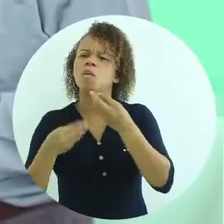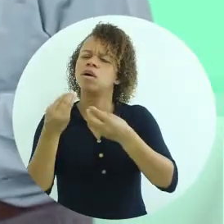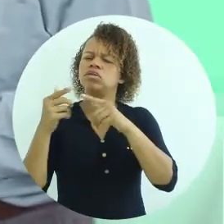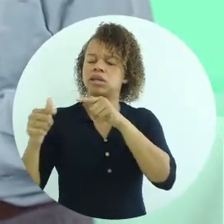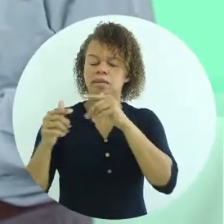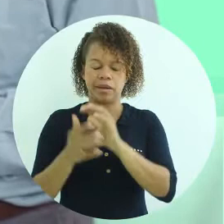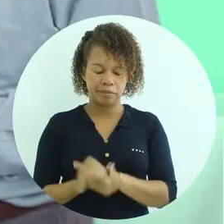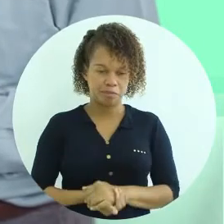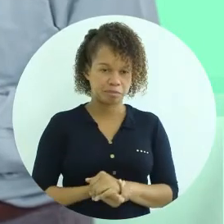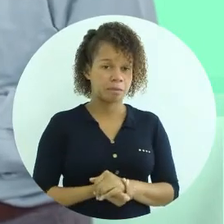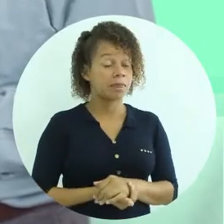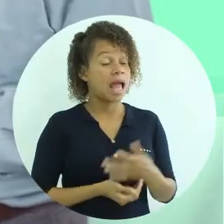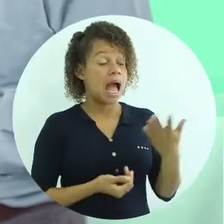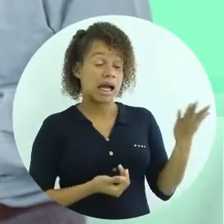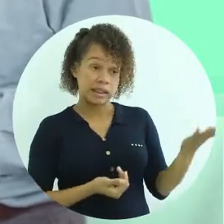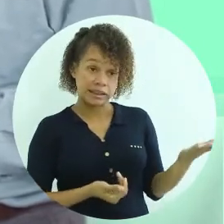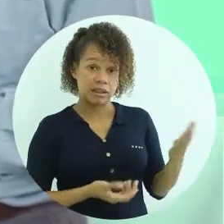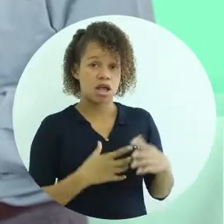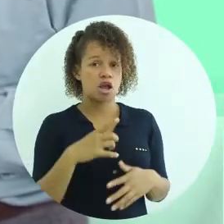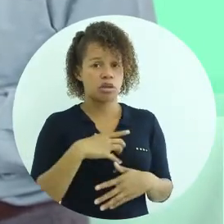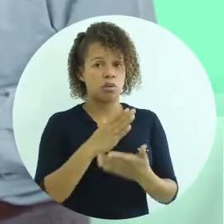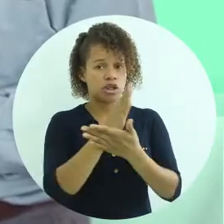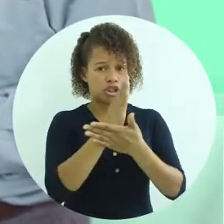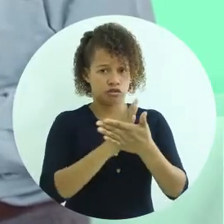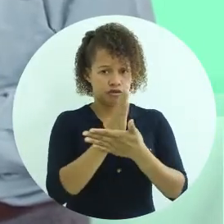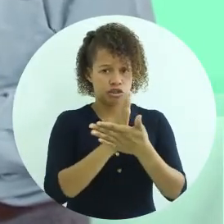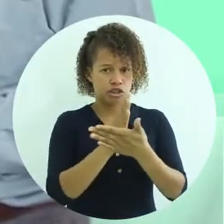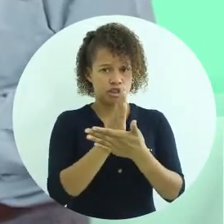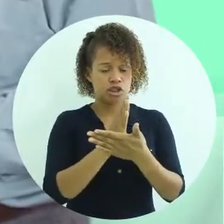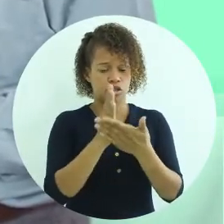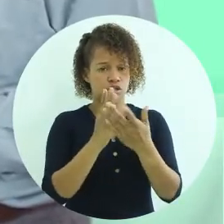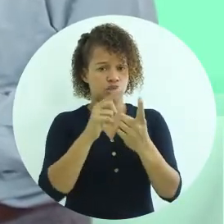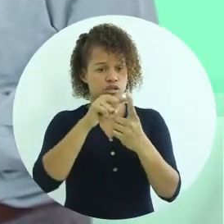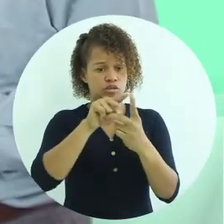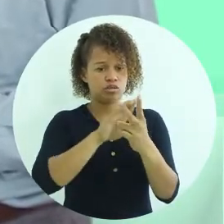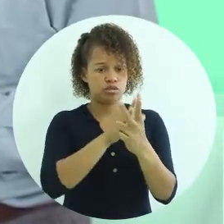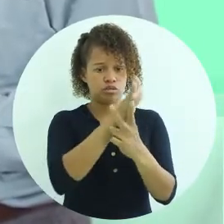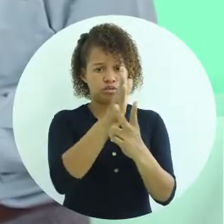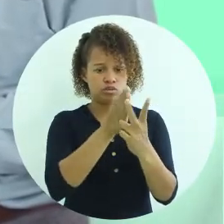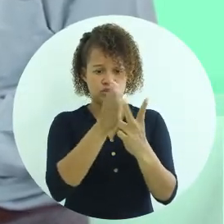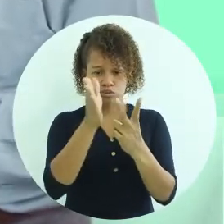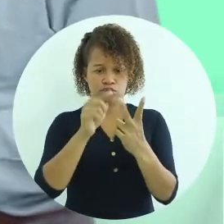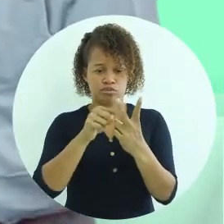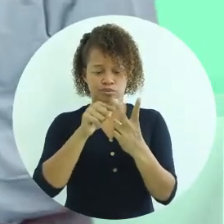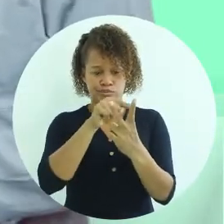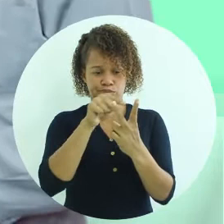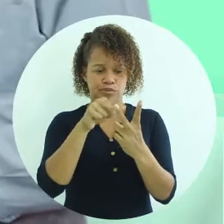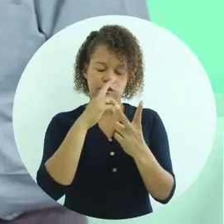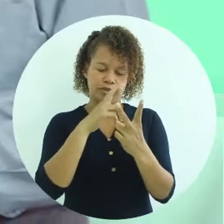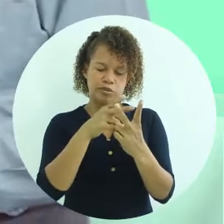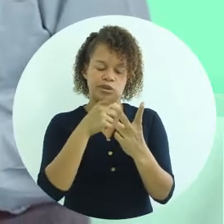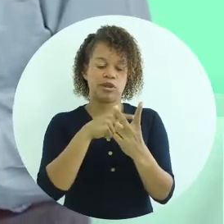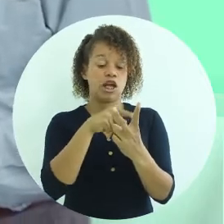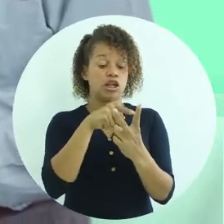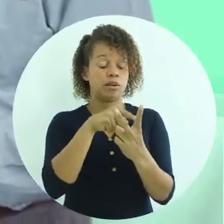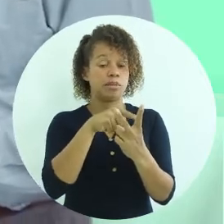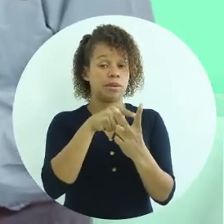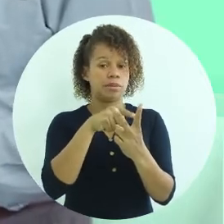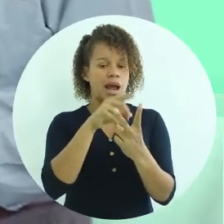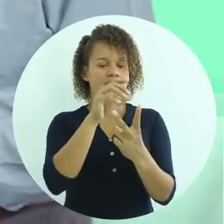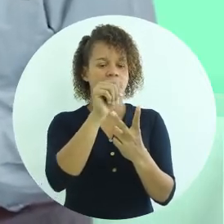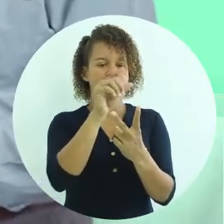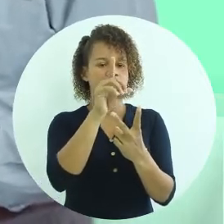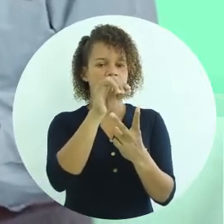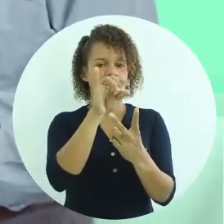isso? Assim, eu tenho que dividir isso aí em duas etapas, a minha resposta, né? No caso da Adidas, eu tenho